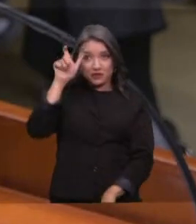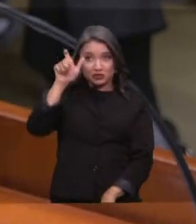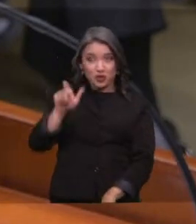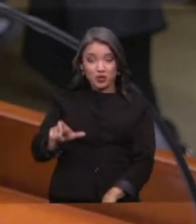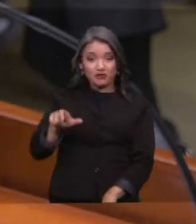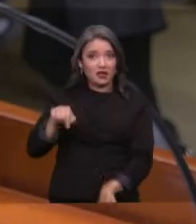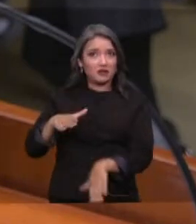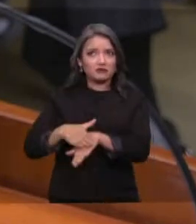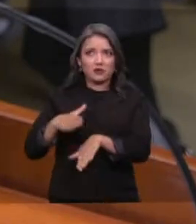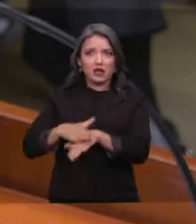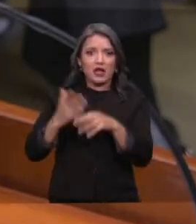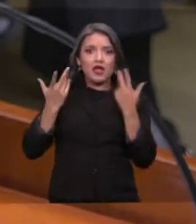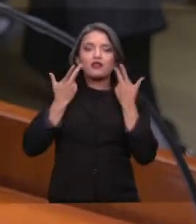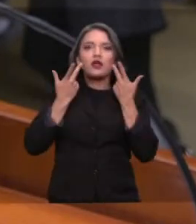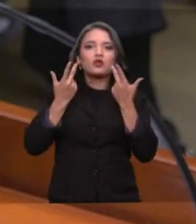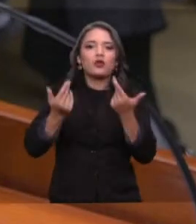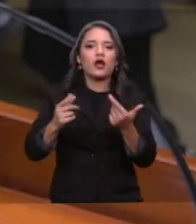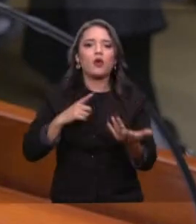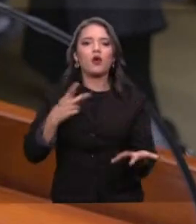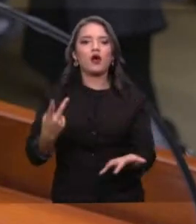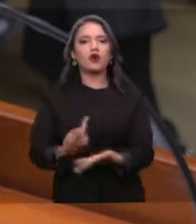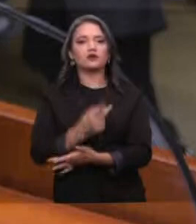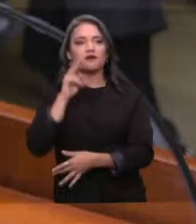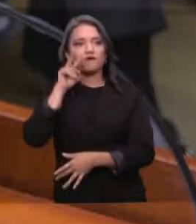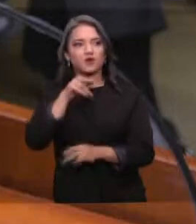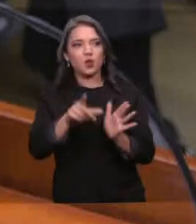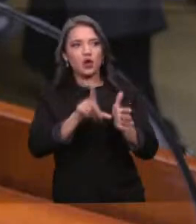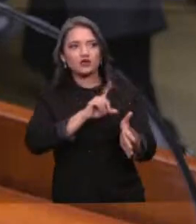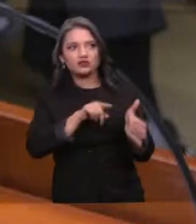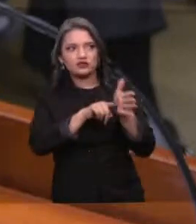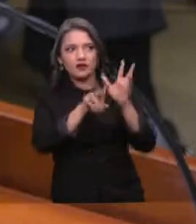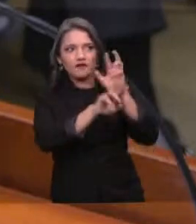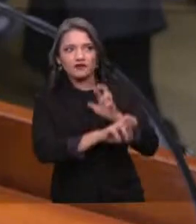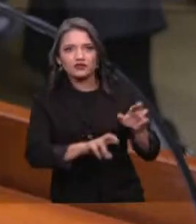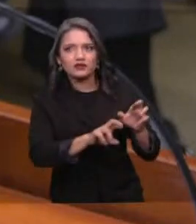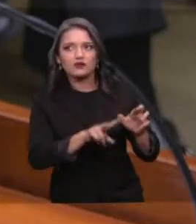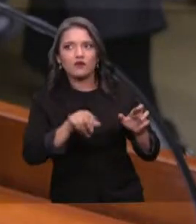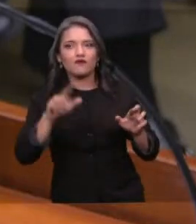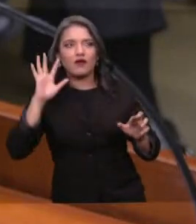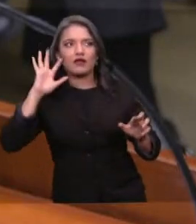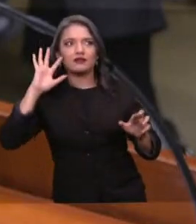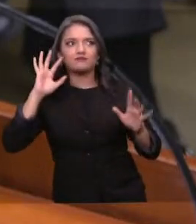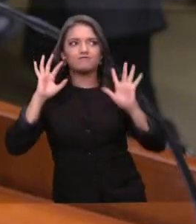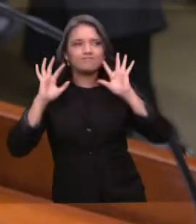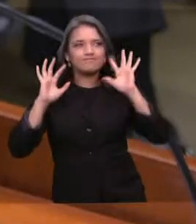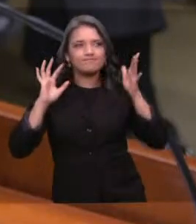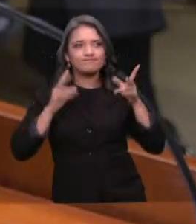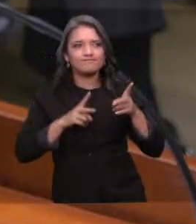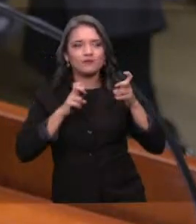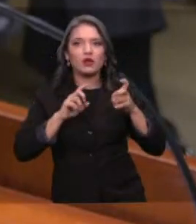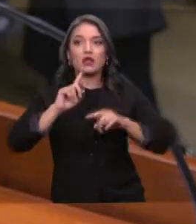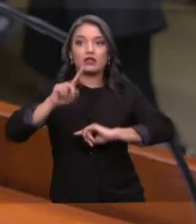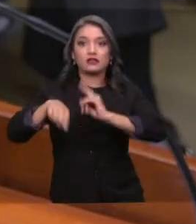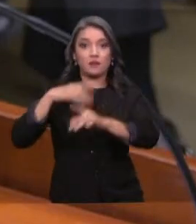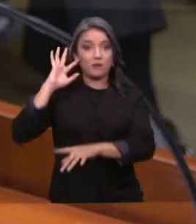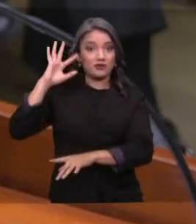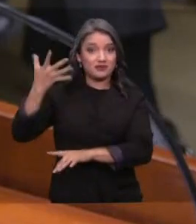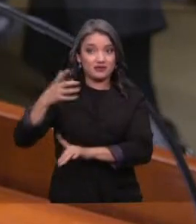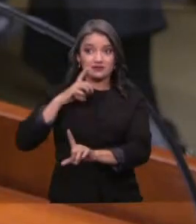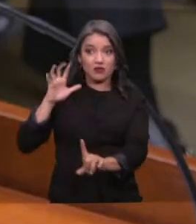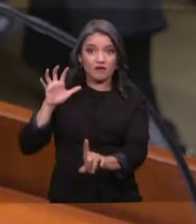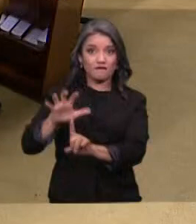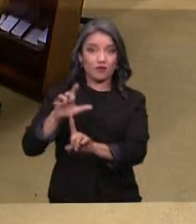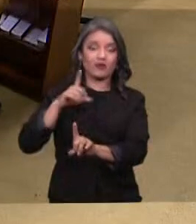elementos que apoiem suas preconcepções e decisões anteriormente tomadas. Então, a